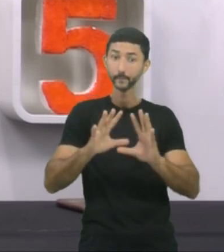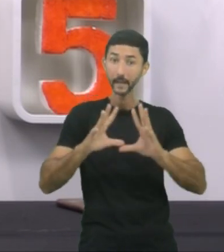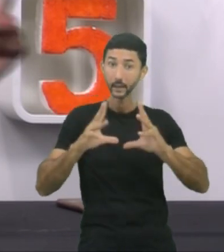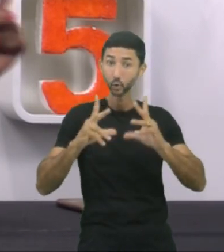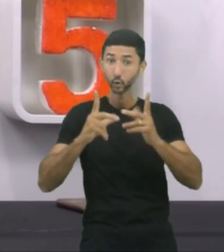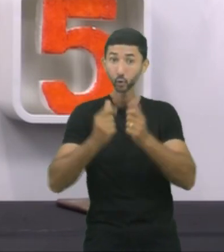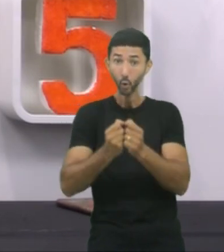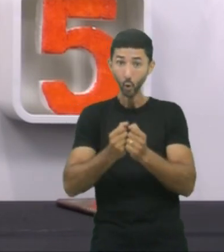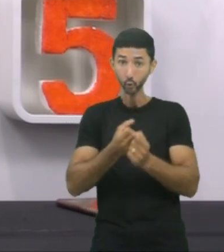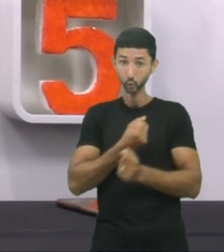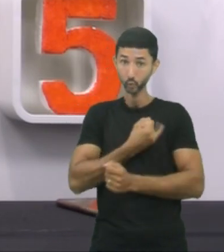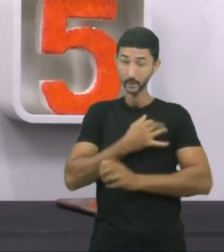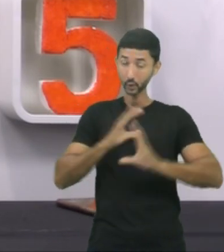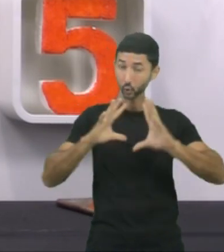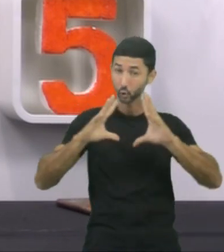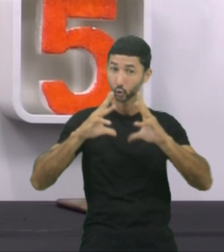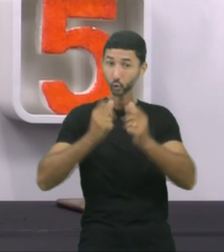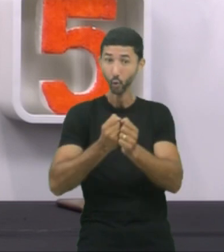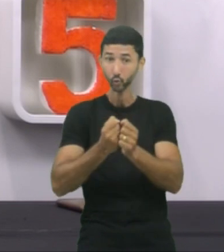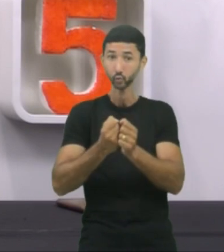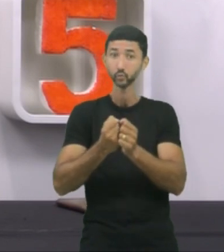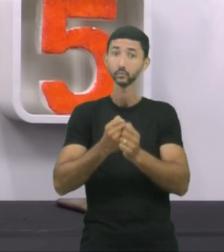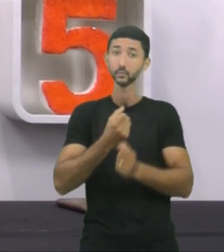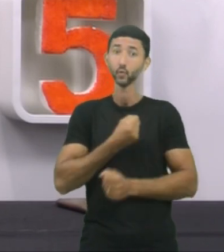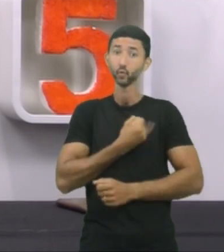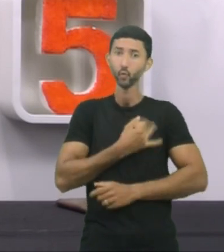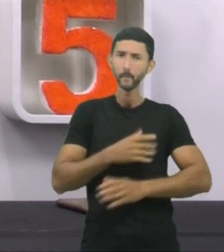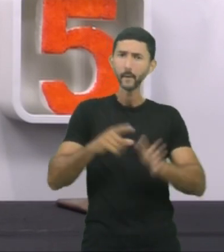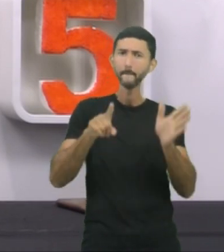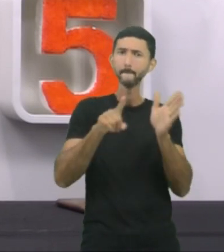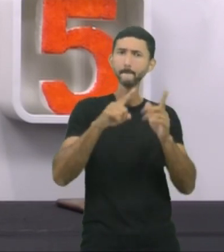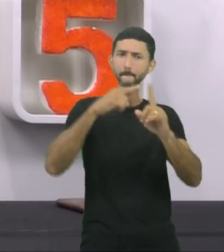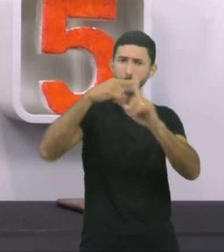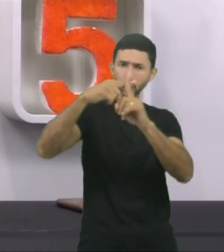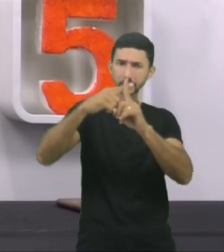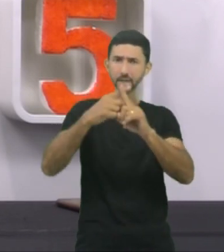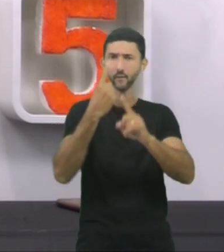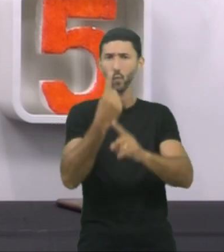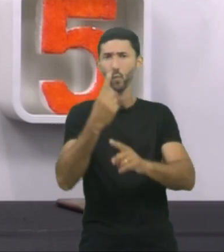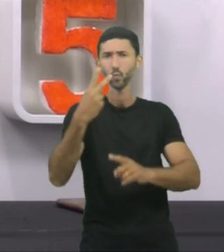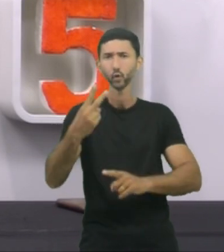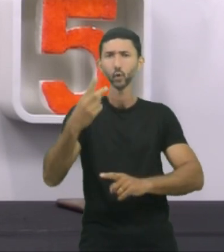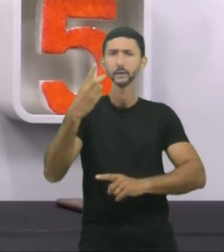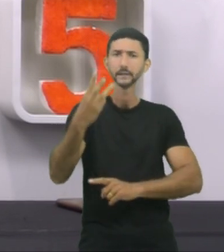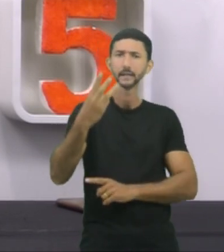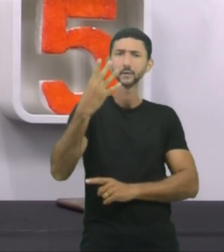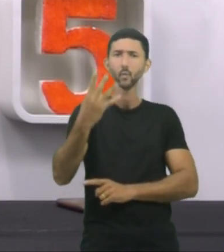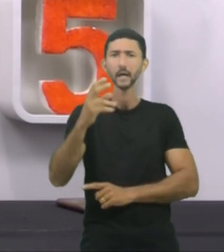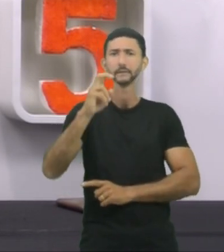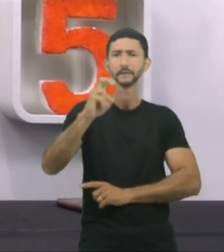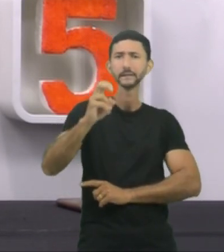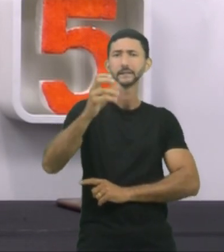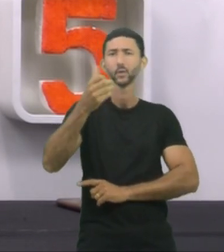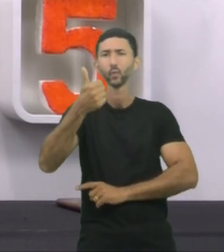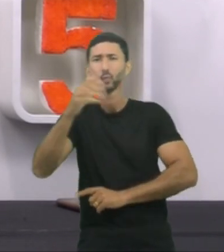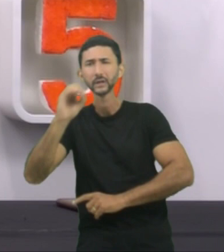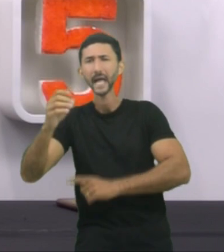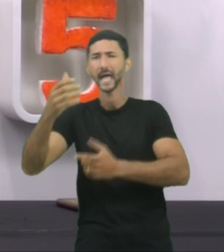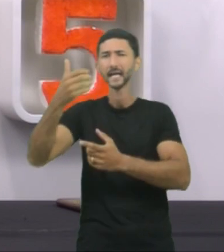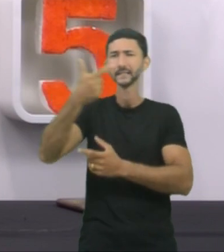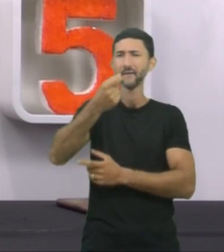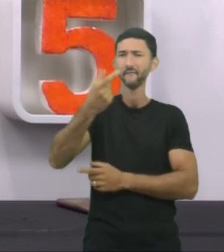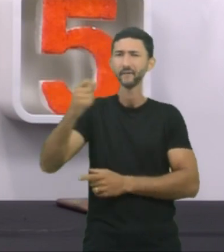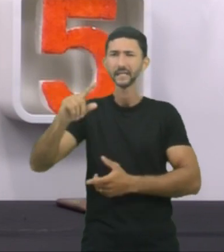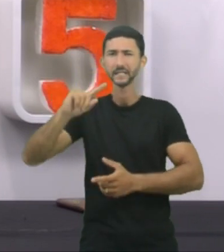Todos os números positivos. 1, 2, 3, 4, 5, 6, 10,